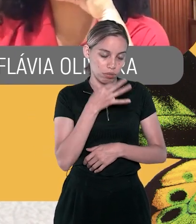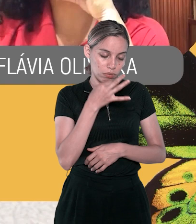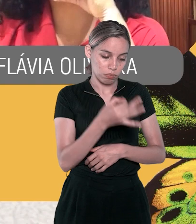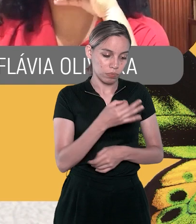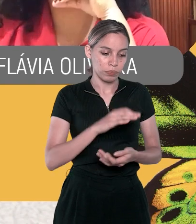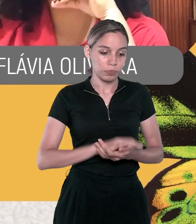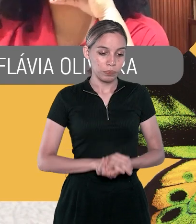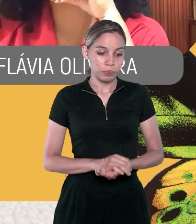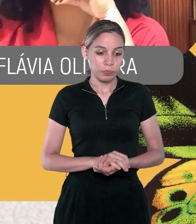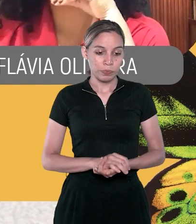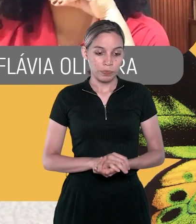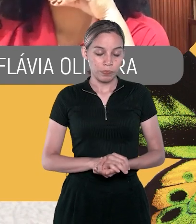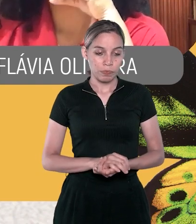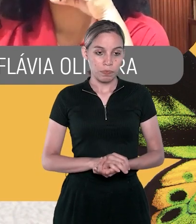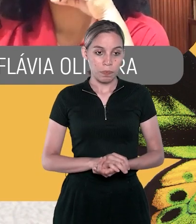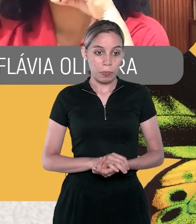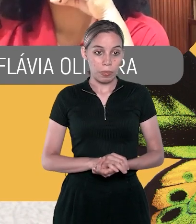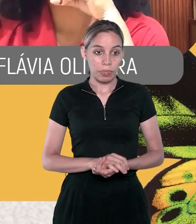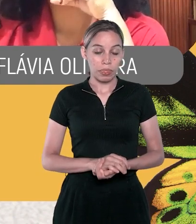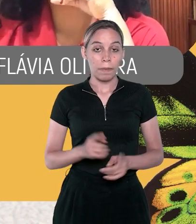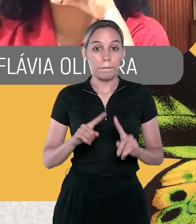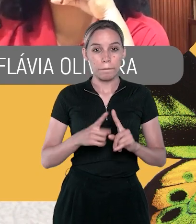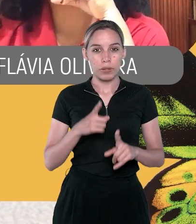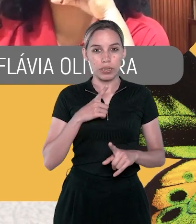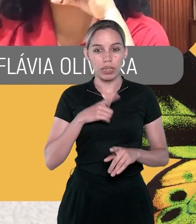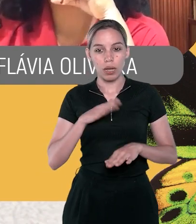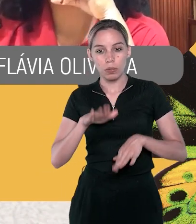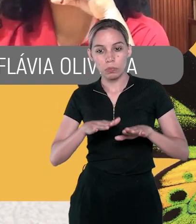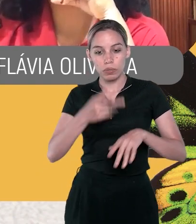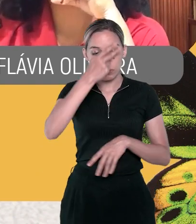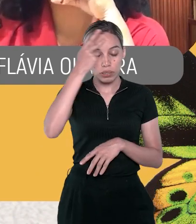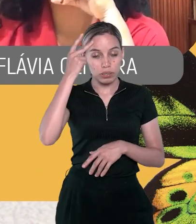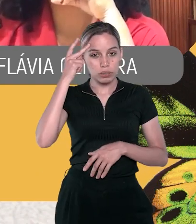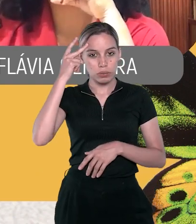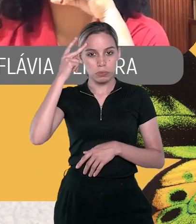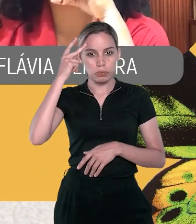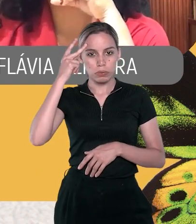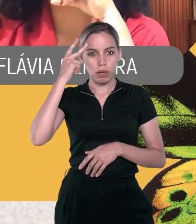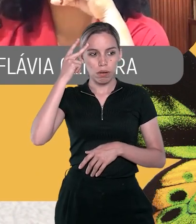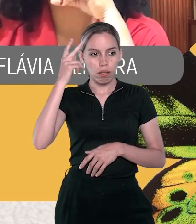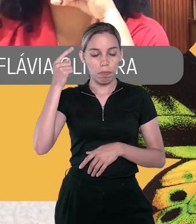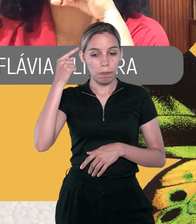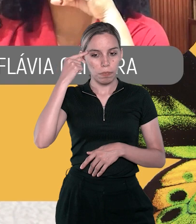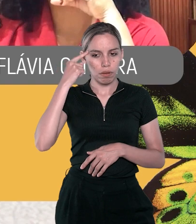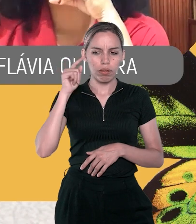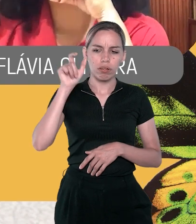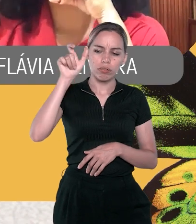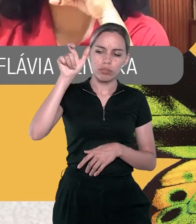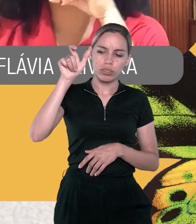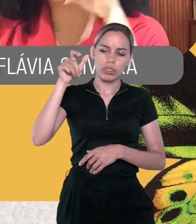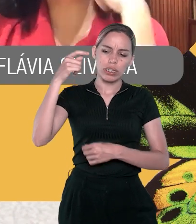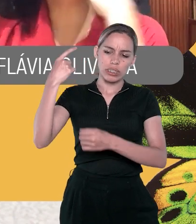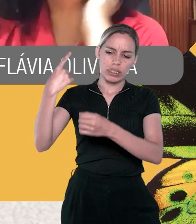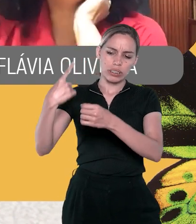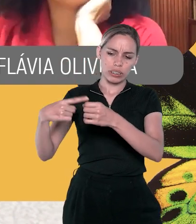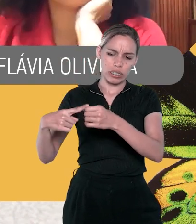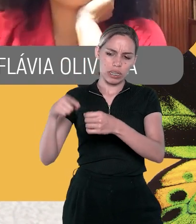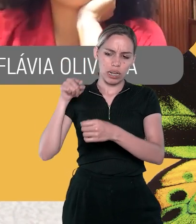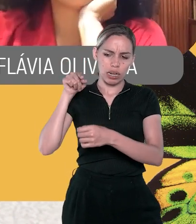vê a estratificação da cidade, mas tem gente que passa pela cidade sem perceber que ela é estratificada de acordo